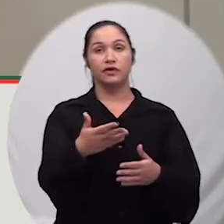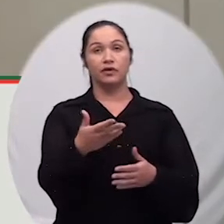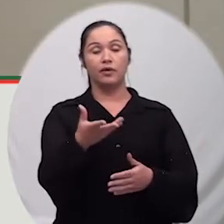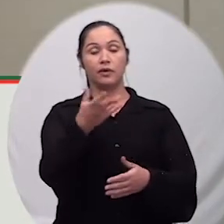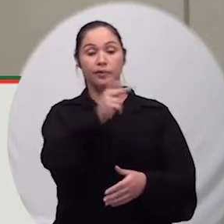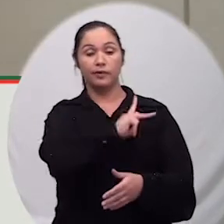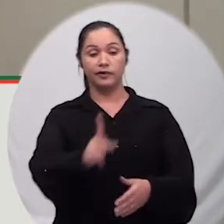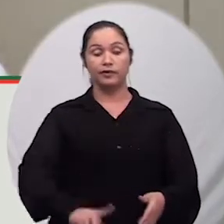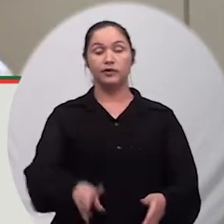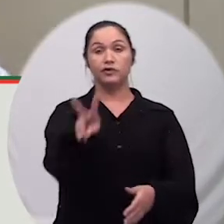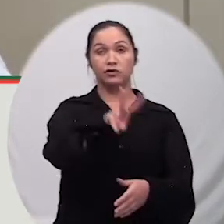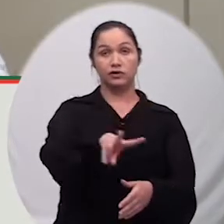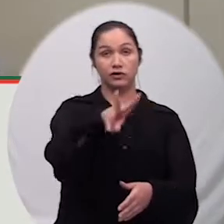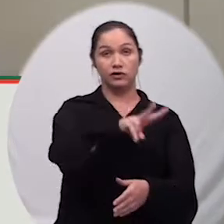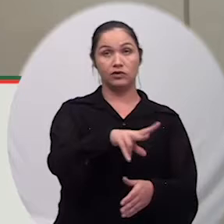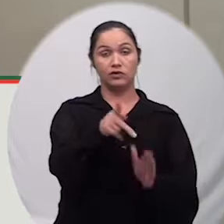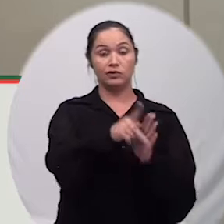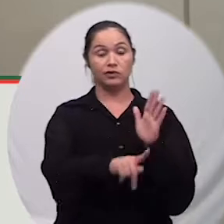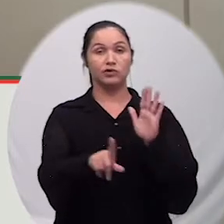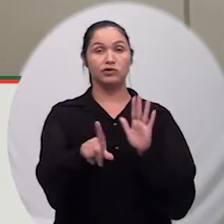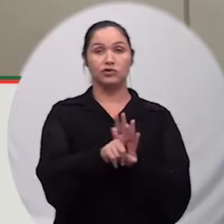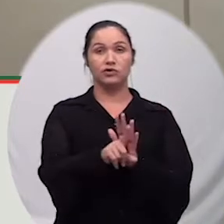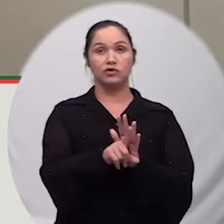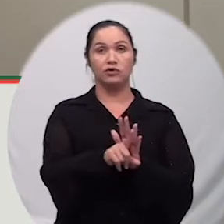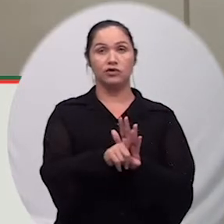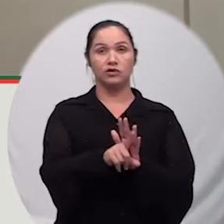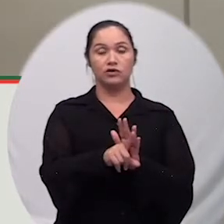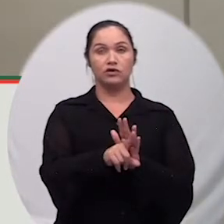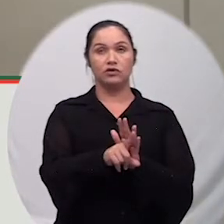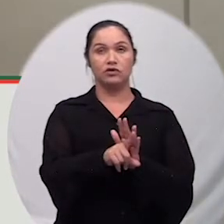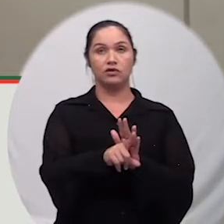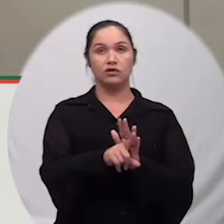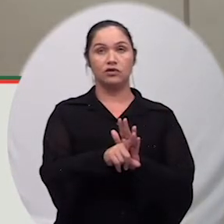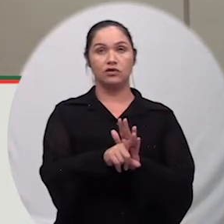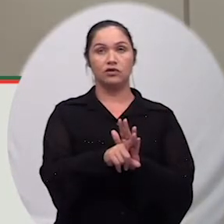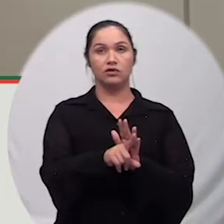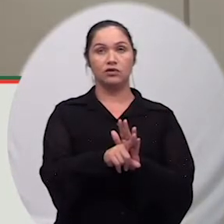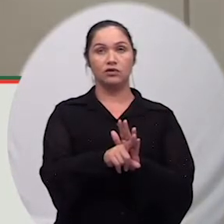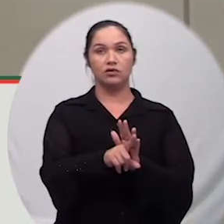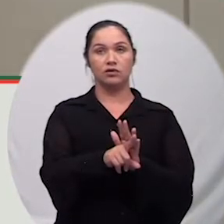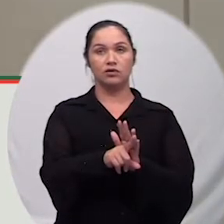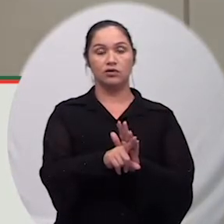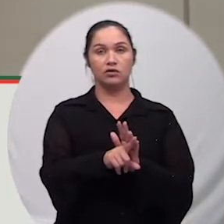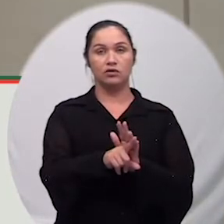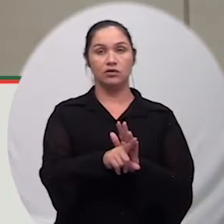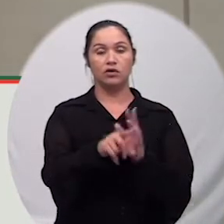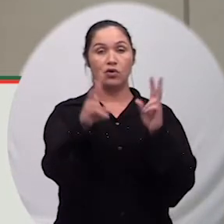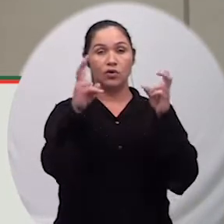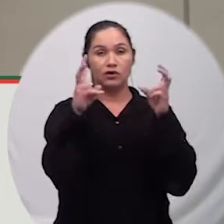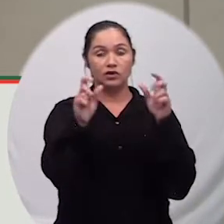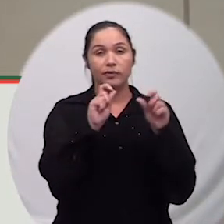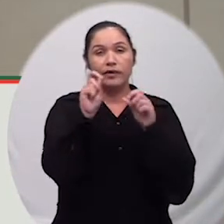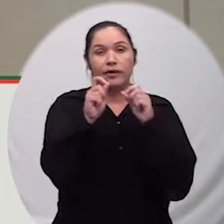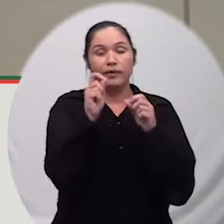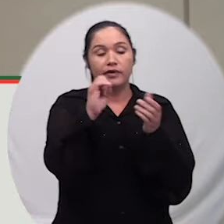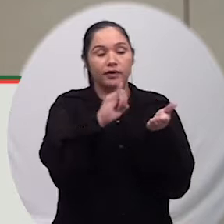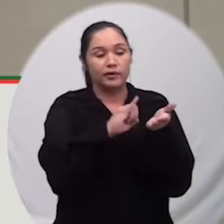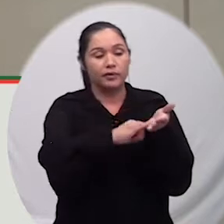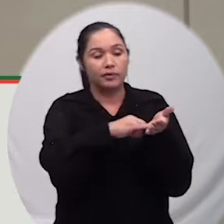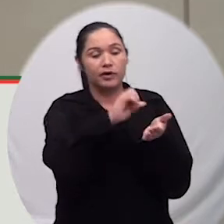esse projeto trata única e exclusivamente de uma redução na alíquota do